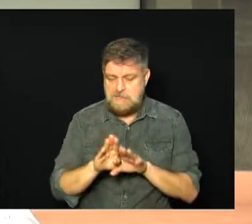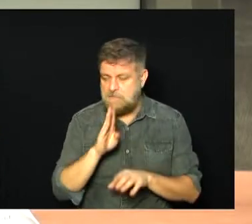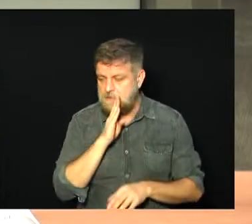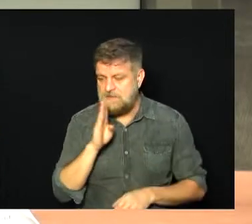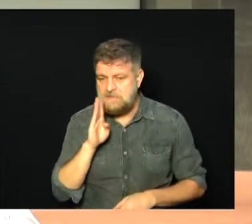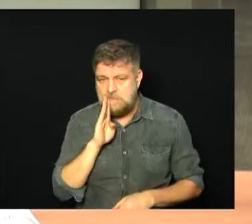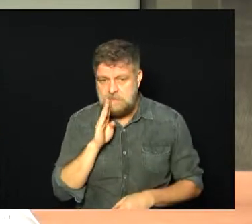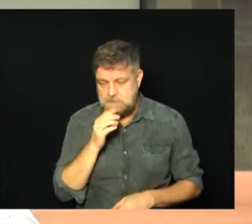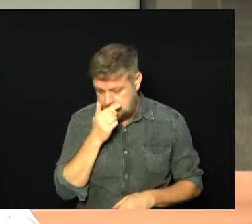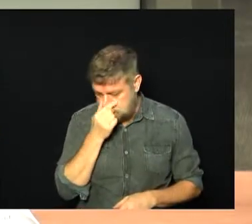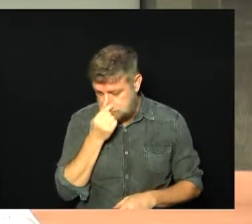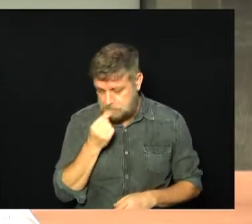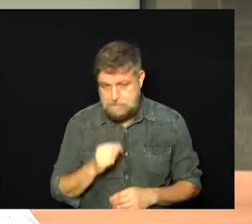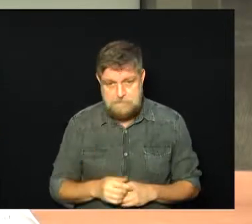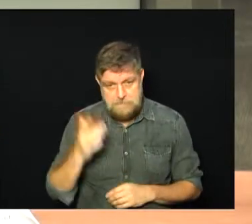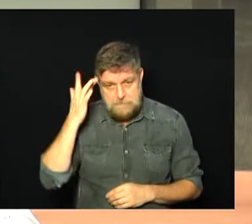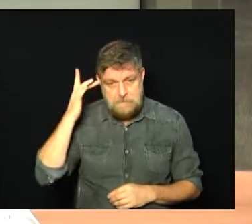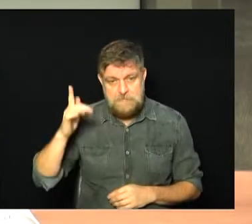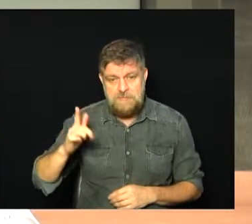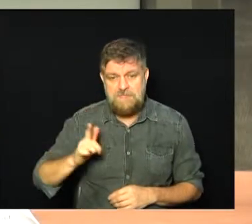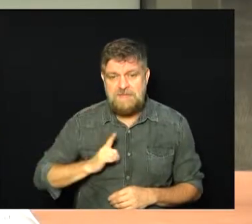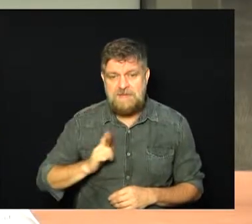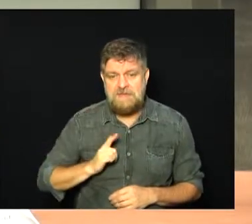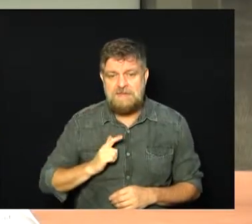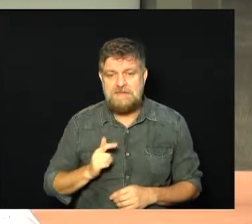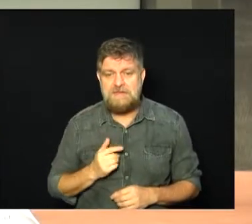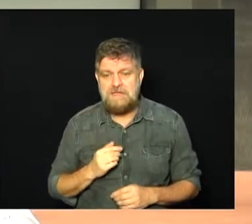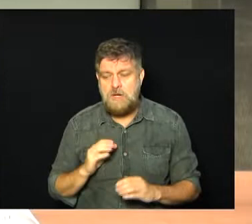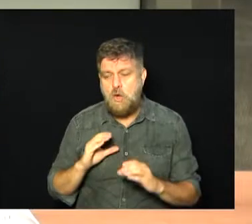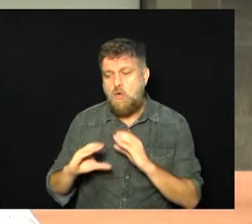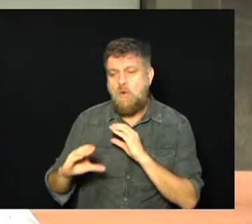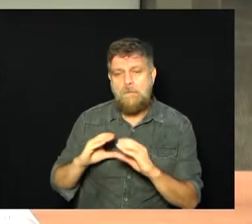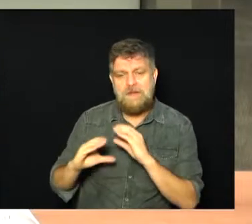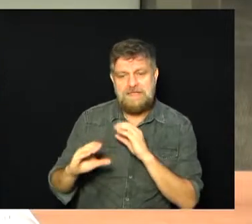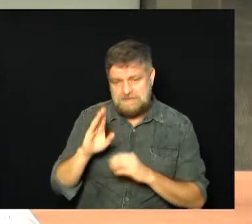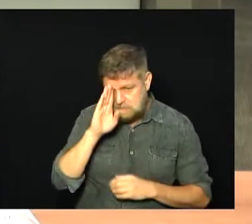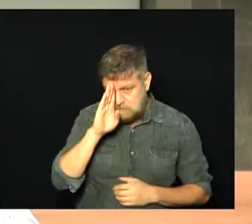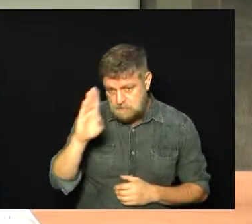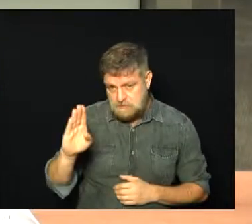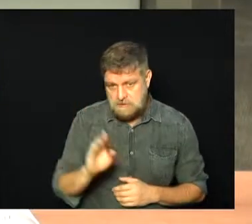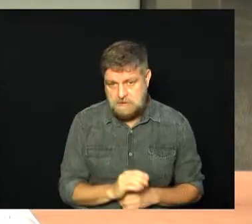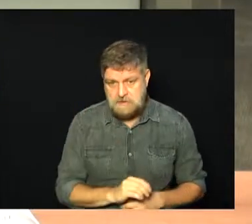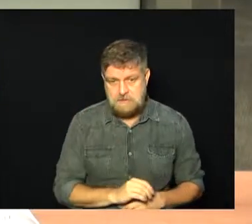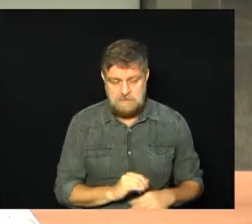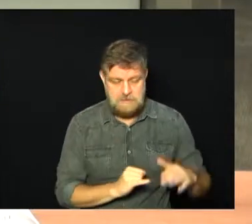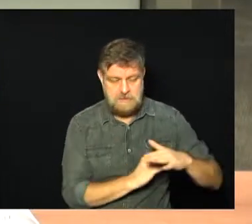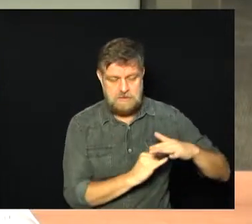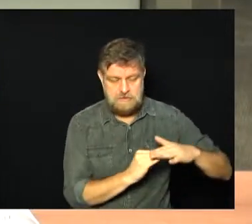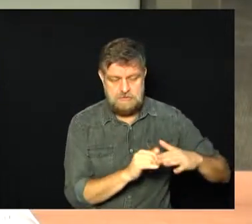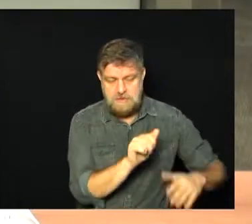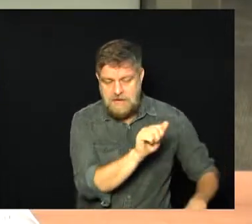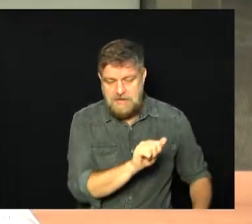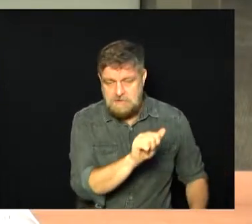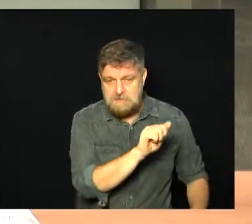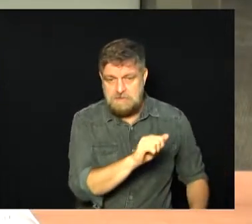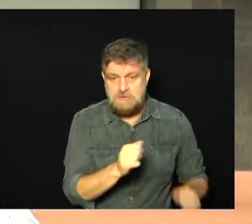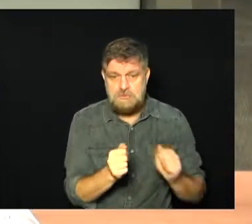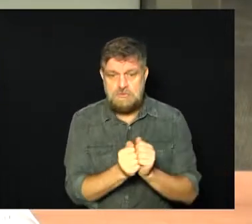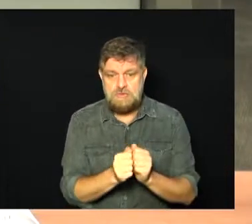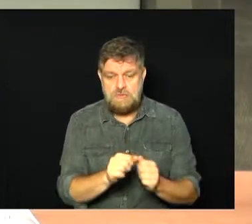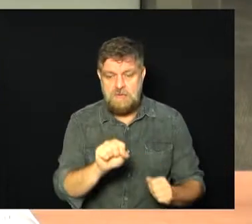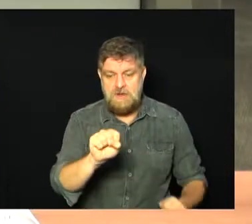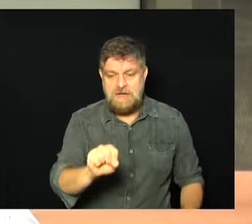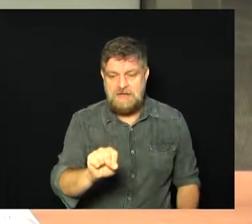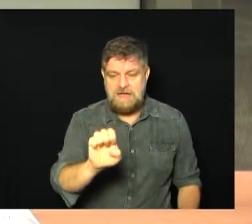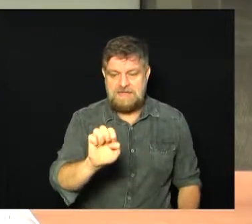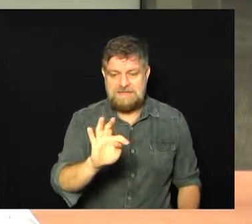setores. Eu não sei se existe algum canal direto dessas entidades, desses setores, dessas associações com a CETEC,